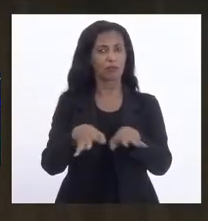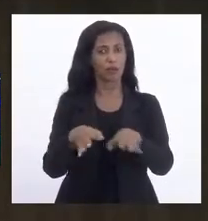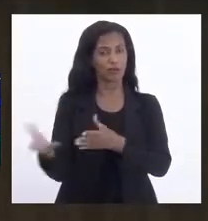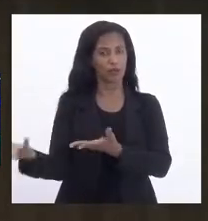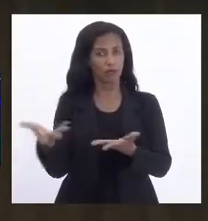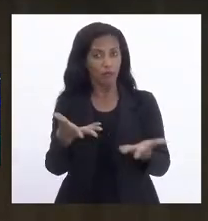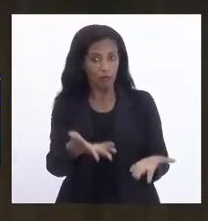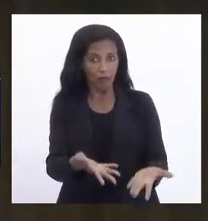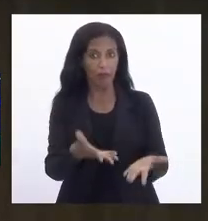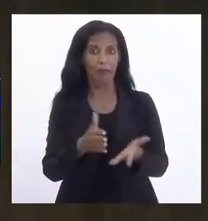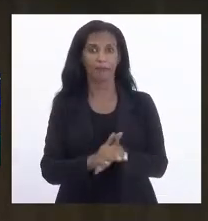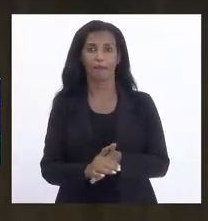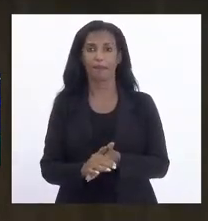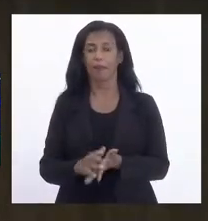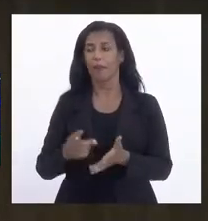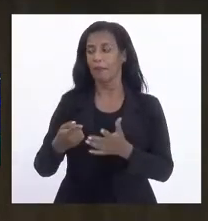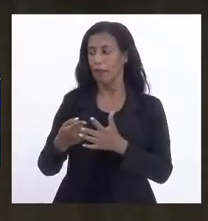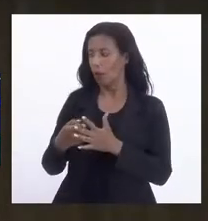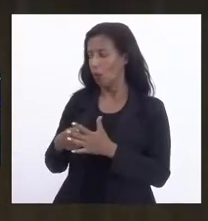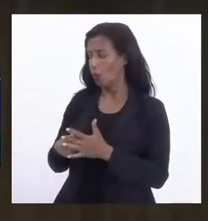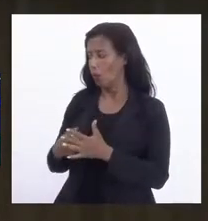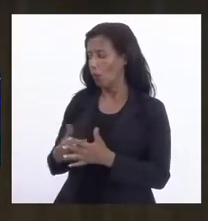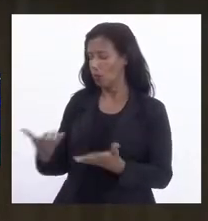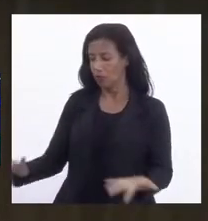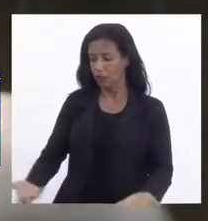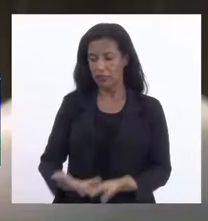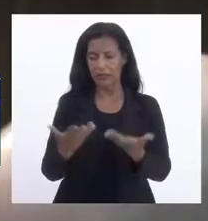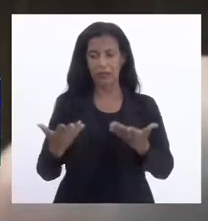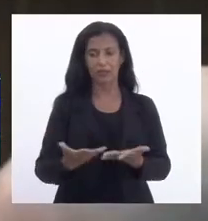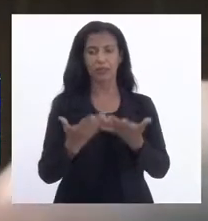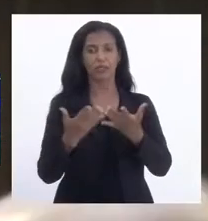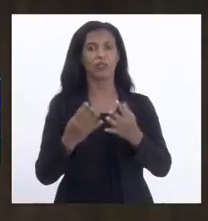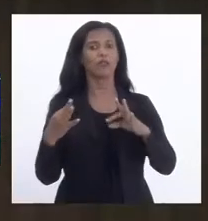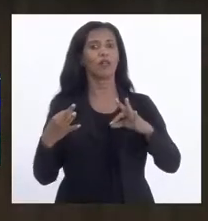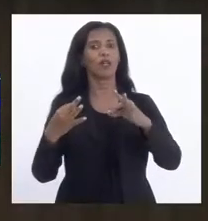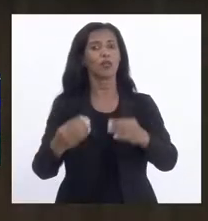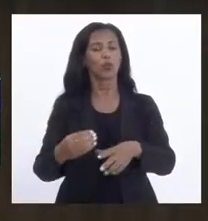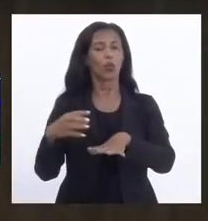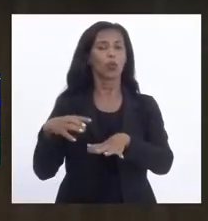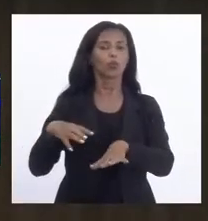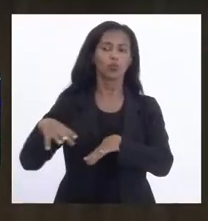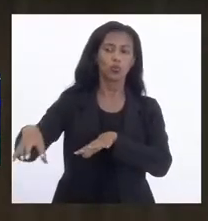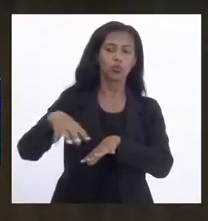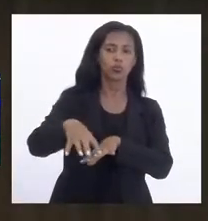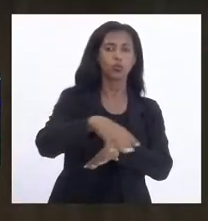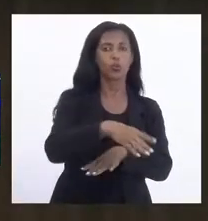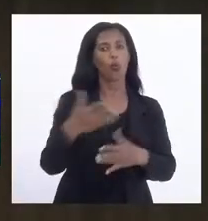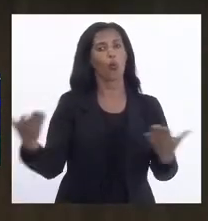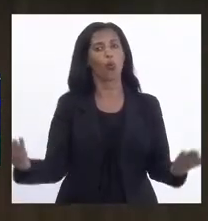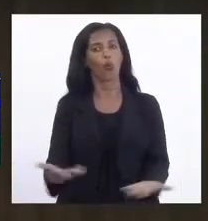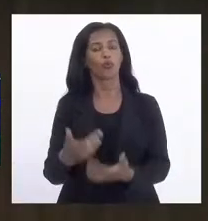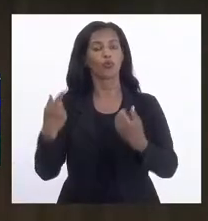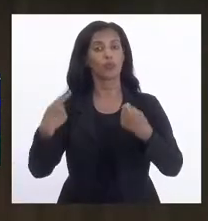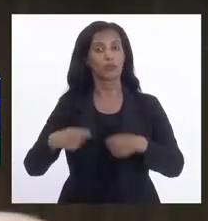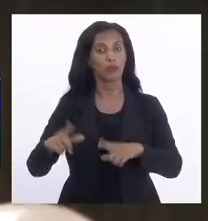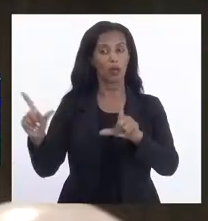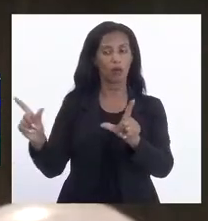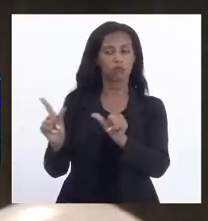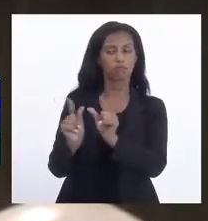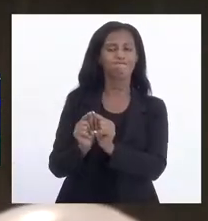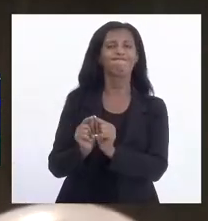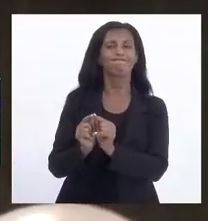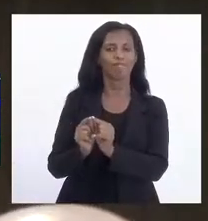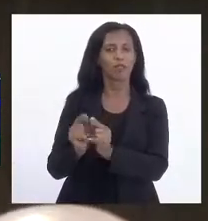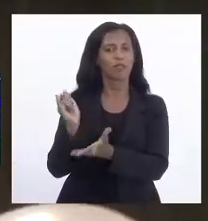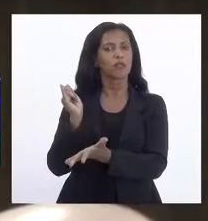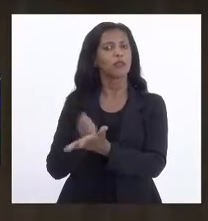vem para corrigir e incentivar todos esses municípios hoje que precisam reduzir sua